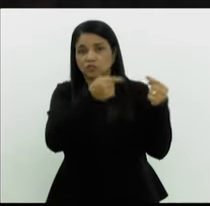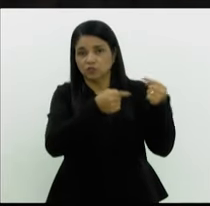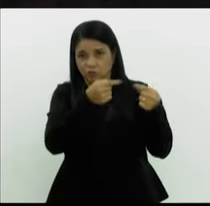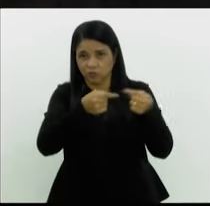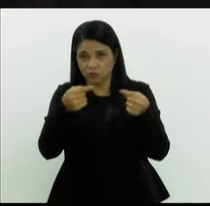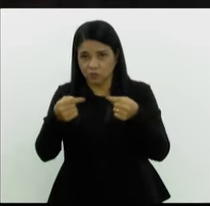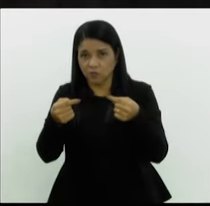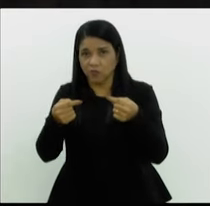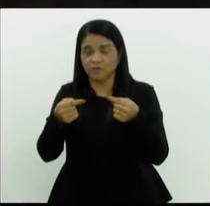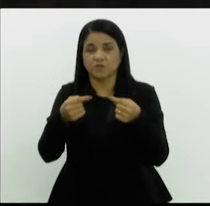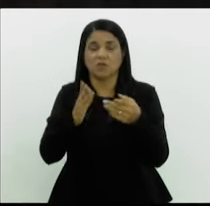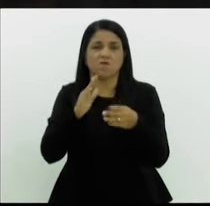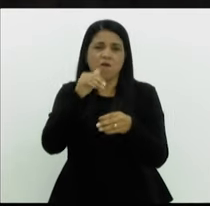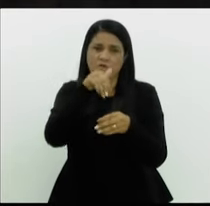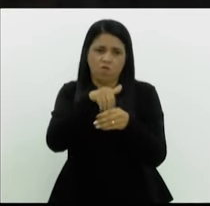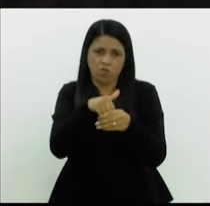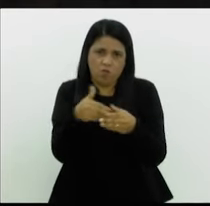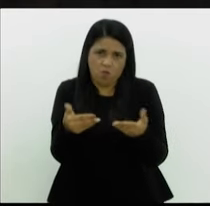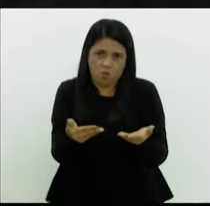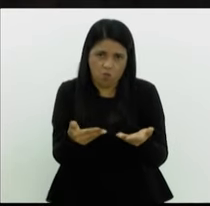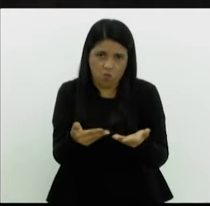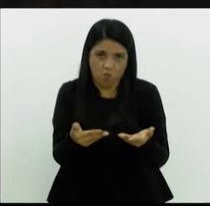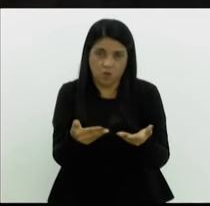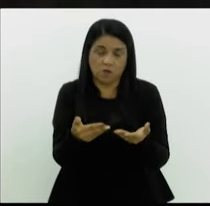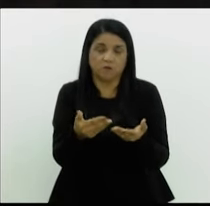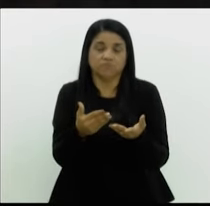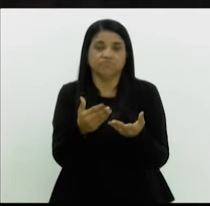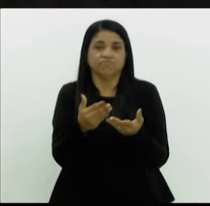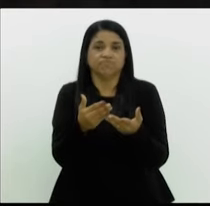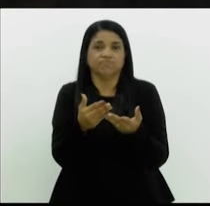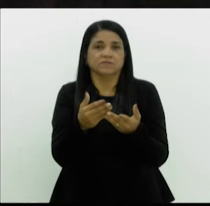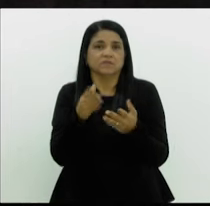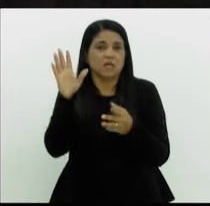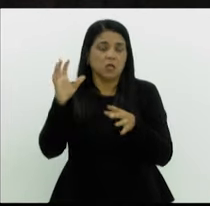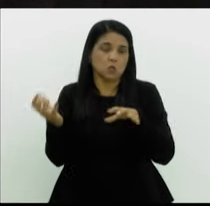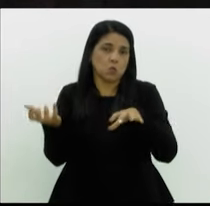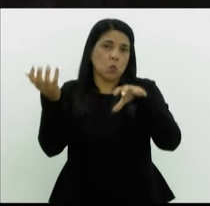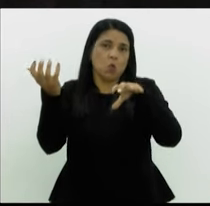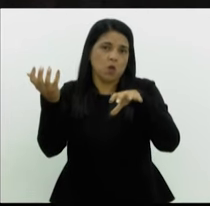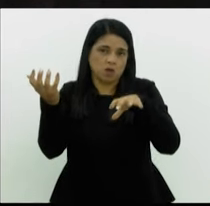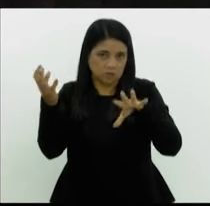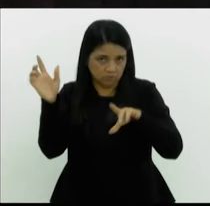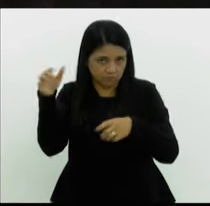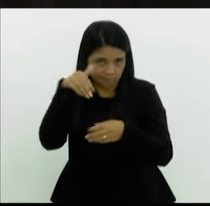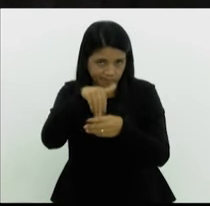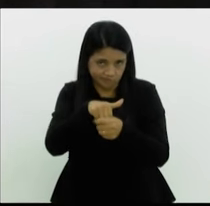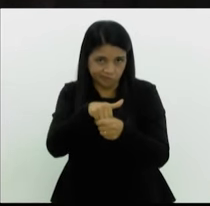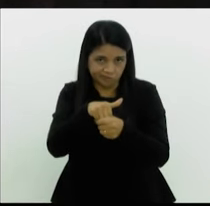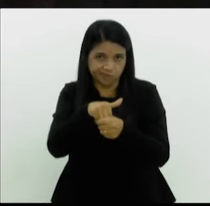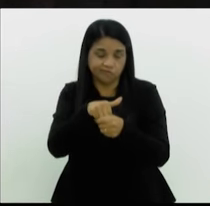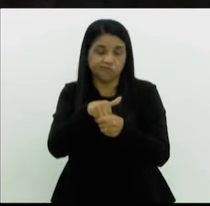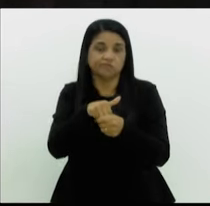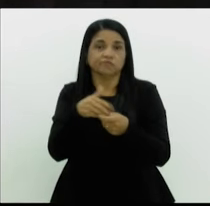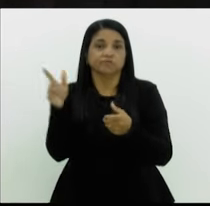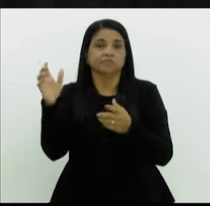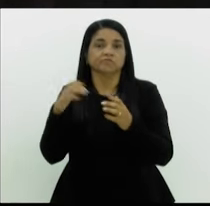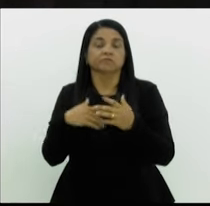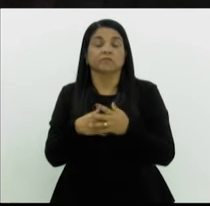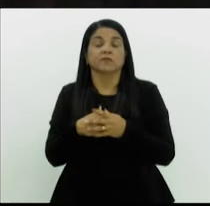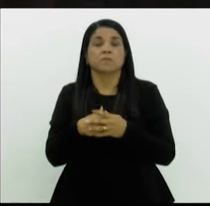a gente não vai votar nada aqui, quem, se isso for votado, vai ser no Congresso Nacional, mas me parece uma